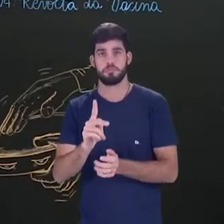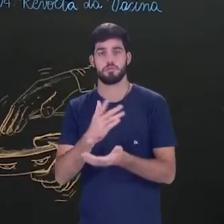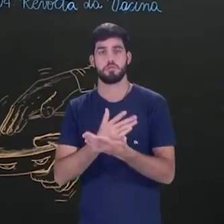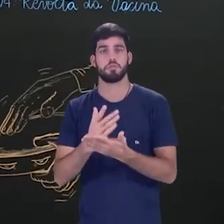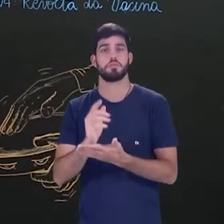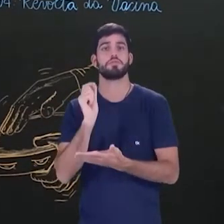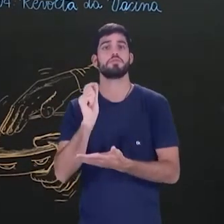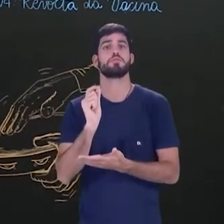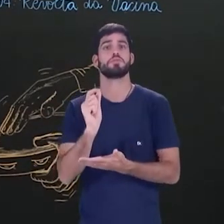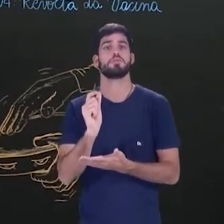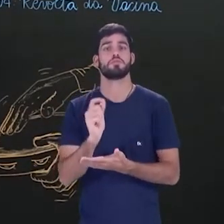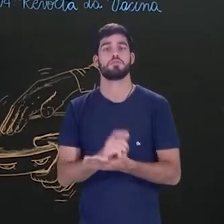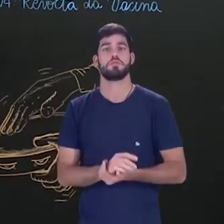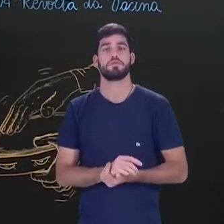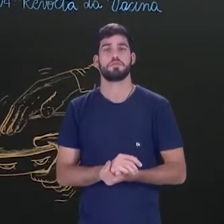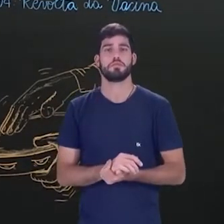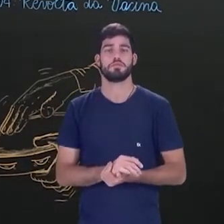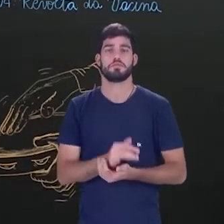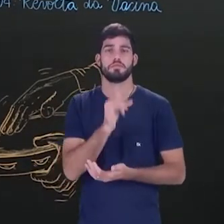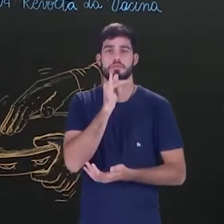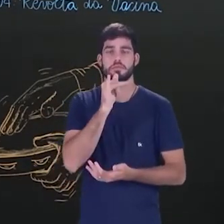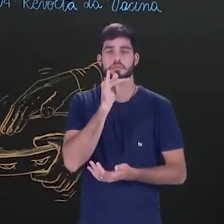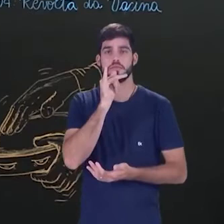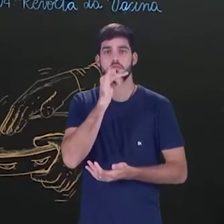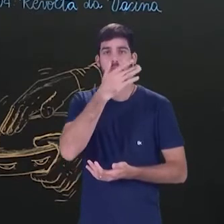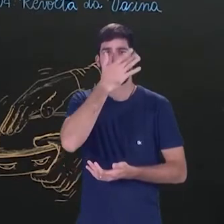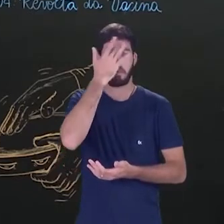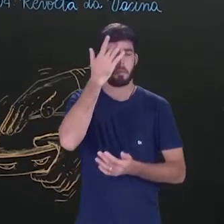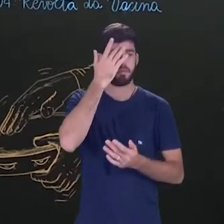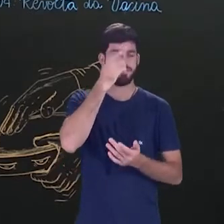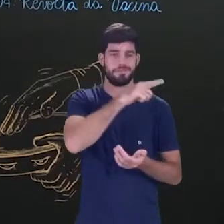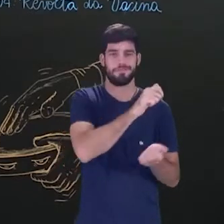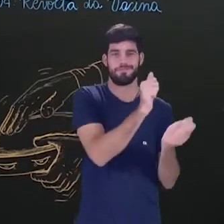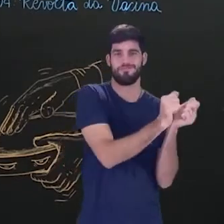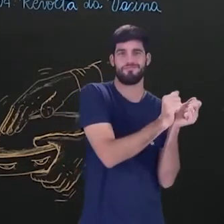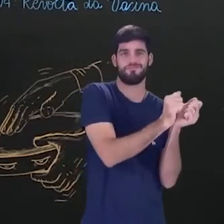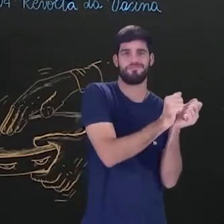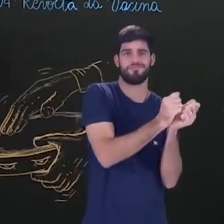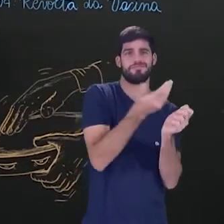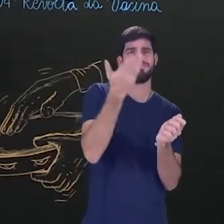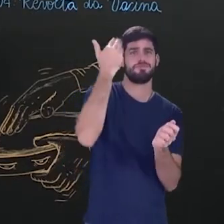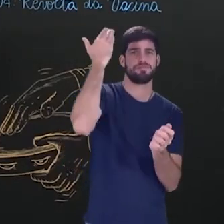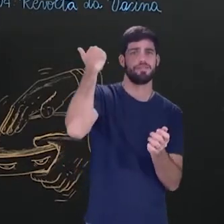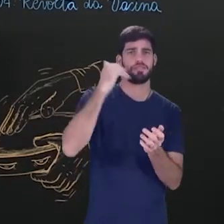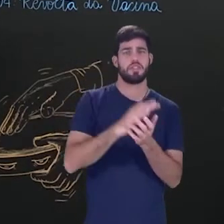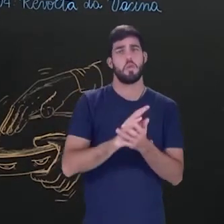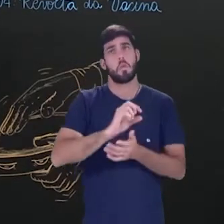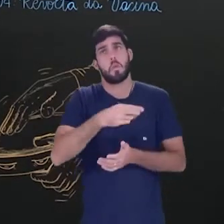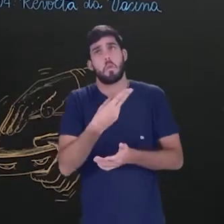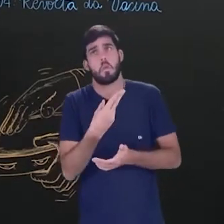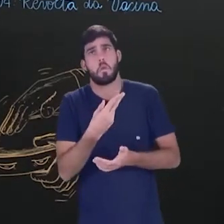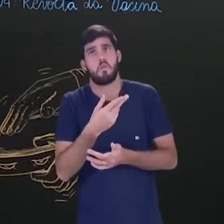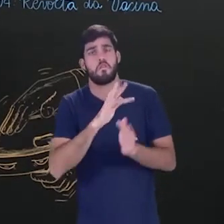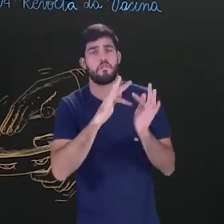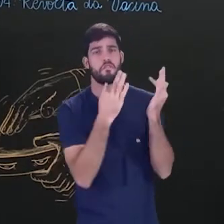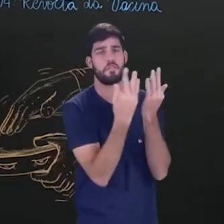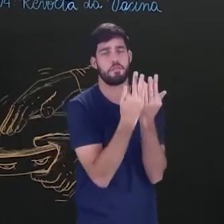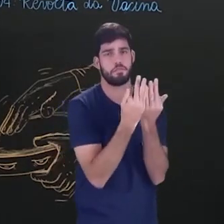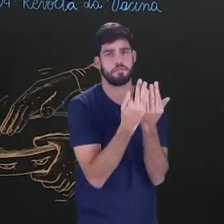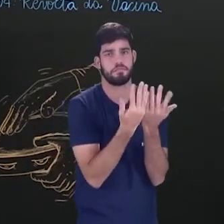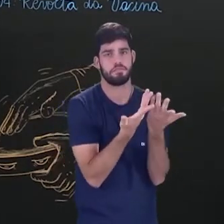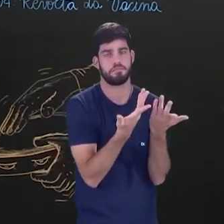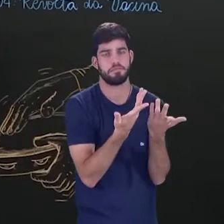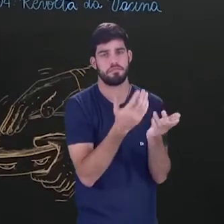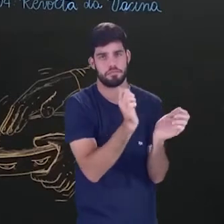sem necessariamente que essas pessoas que eram egressos da escravidão, ou seja, que tinham sido escravos ou que tinham tido parentes muito próximos na